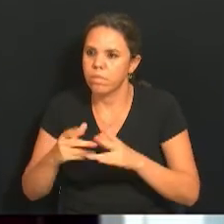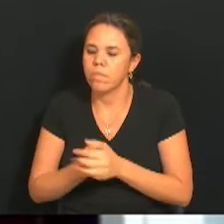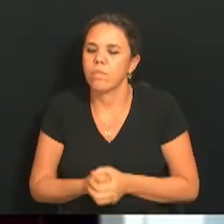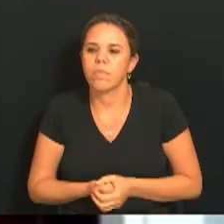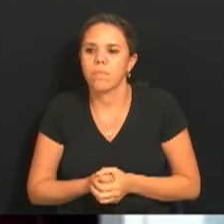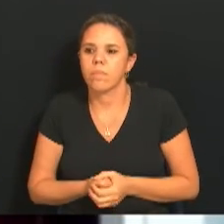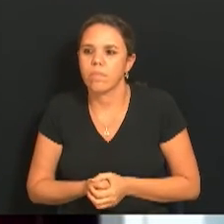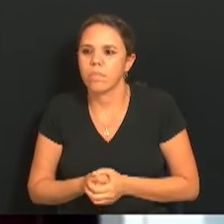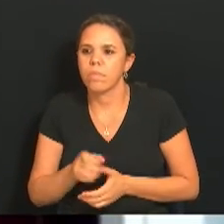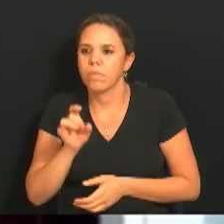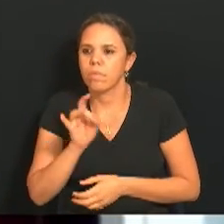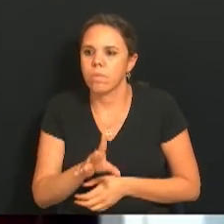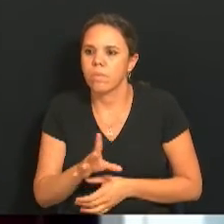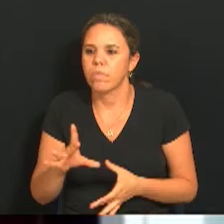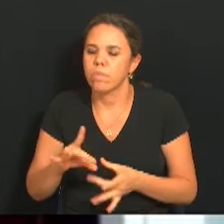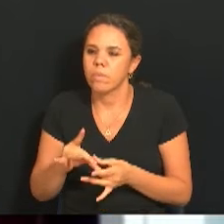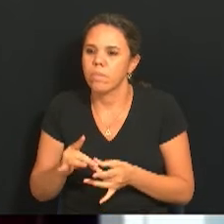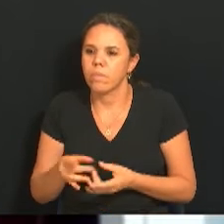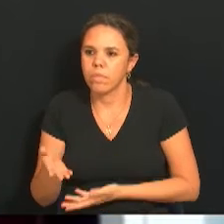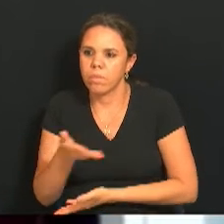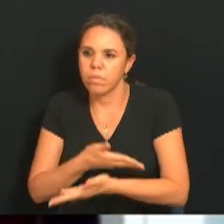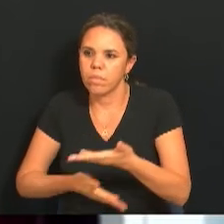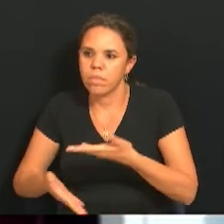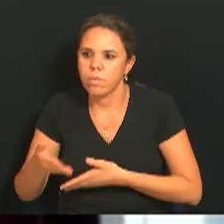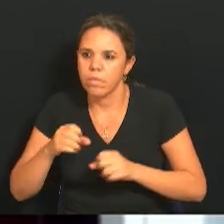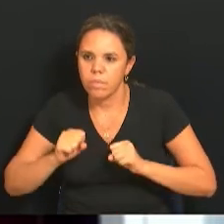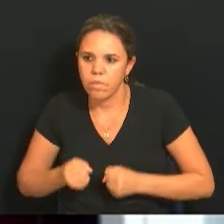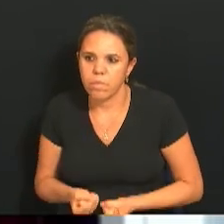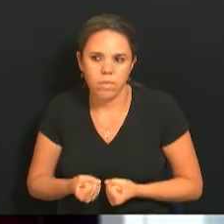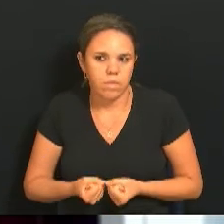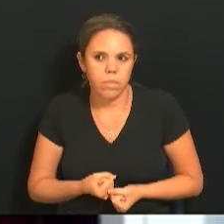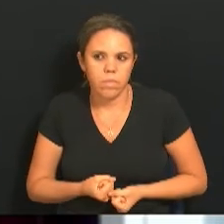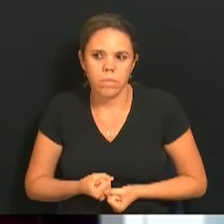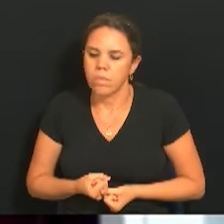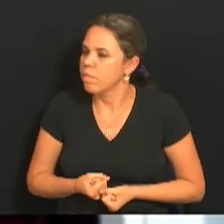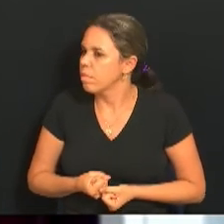Que somente a união de forças e esforços vai